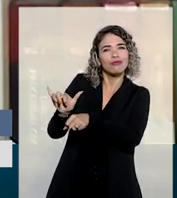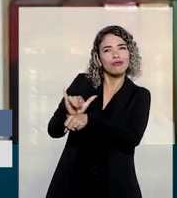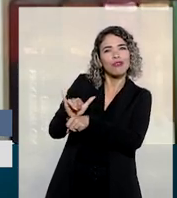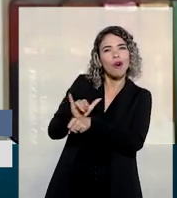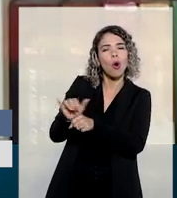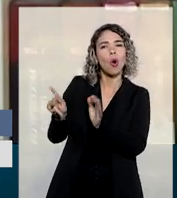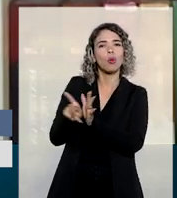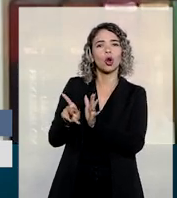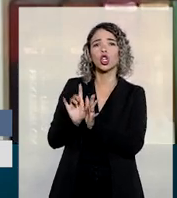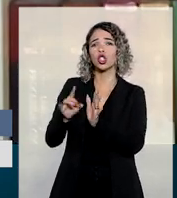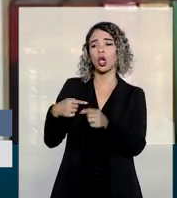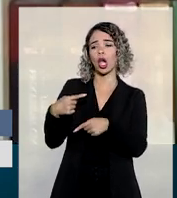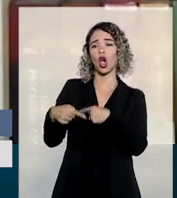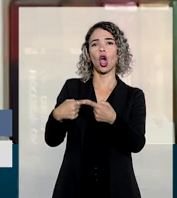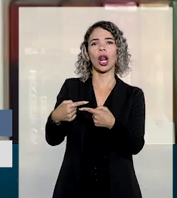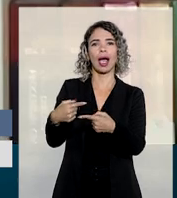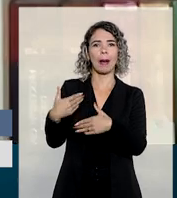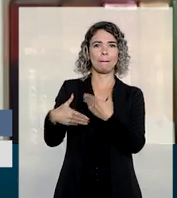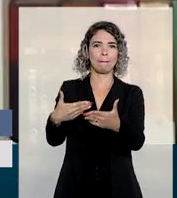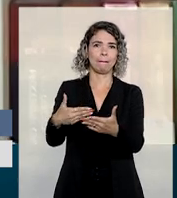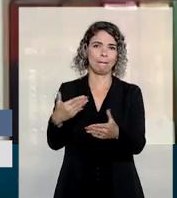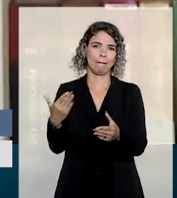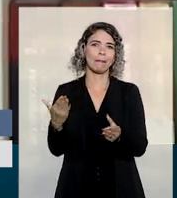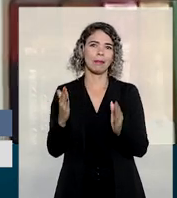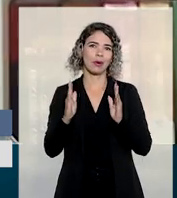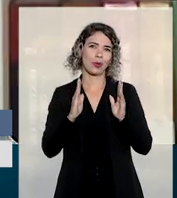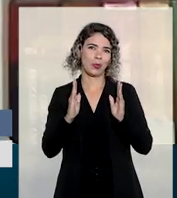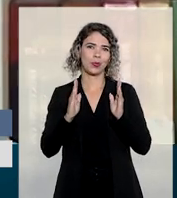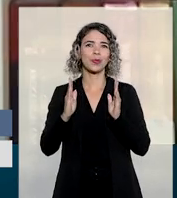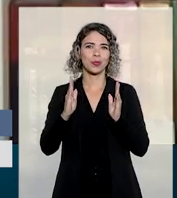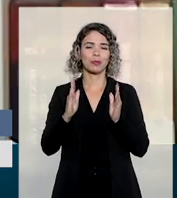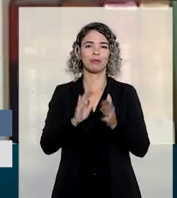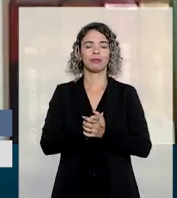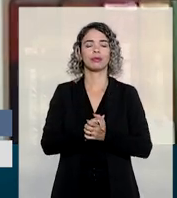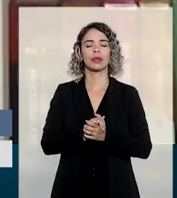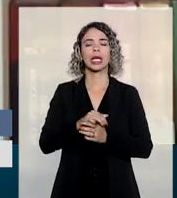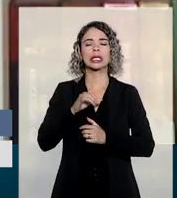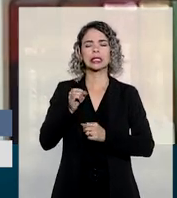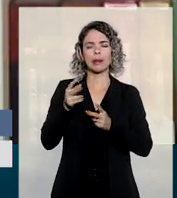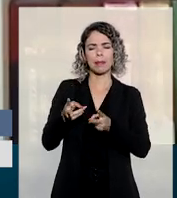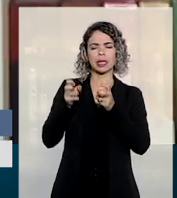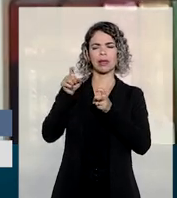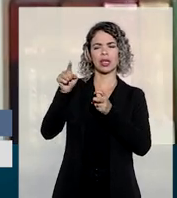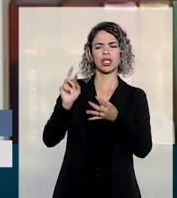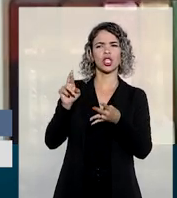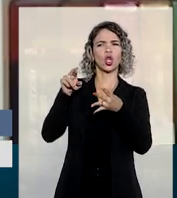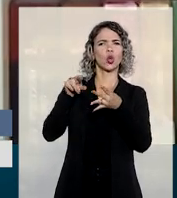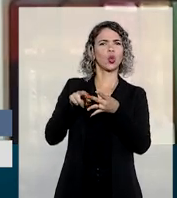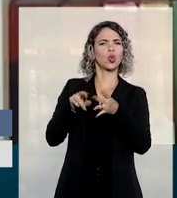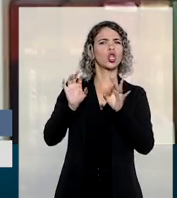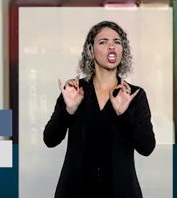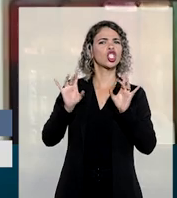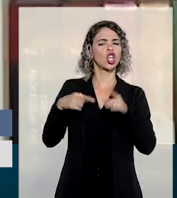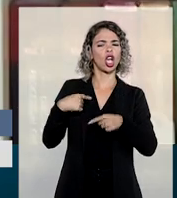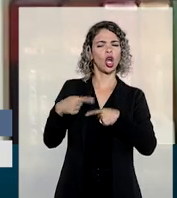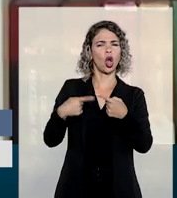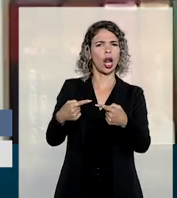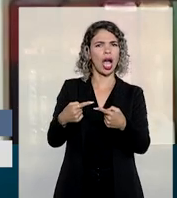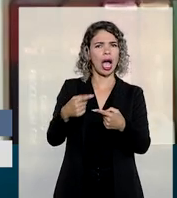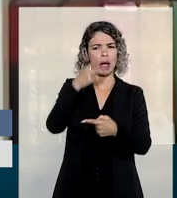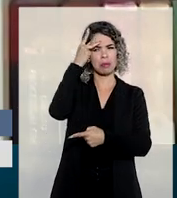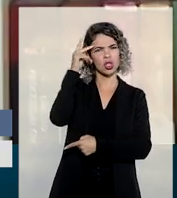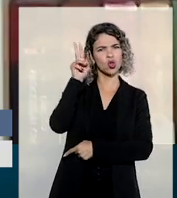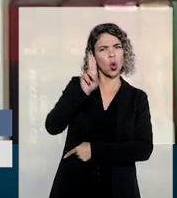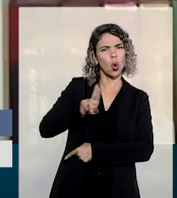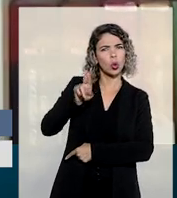são considerados protelatórios. Então, uma vez que se considere que aquele recurso é protelatório, que a parte